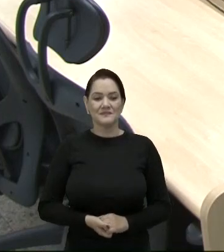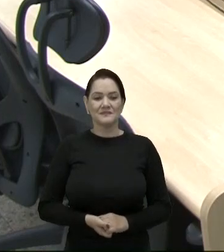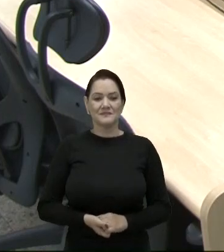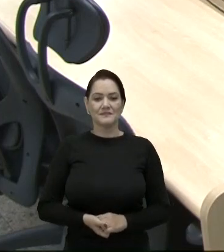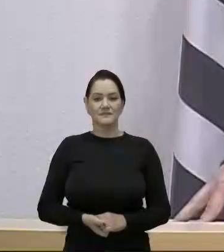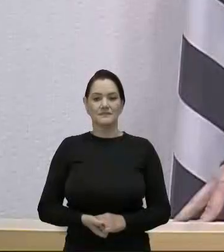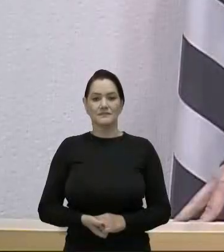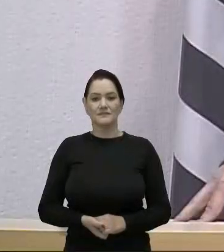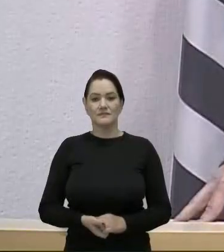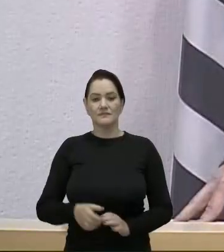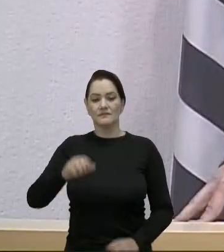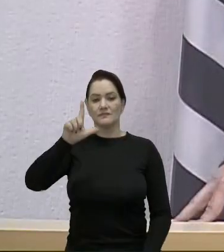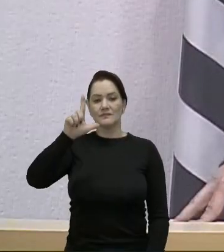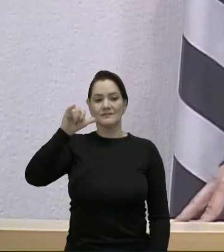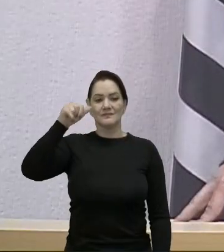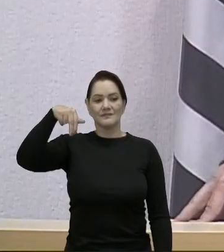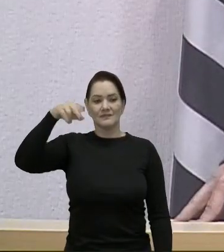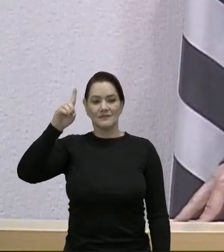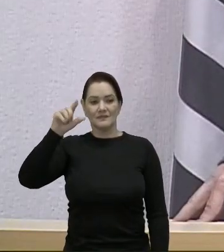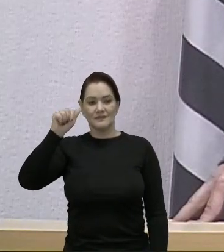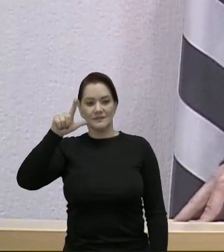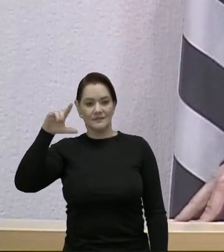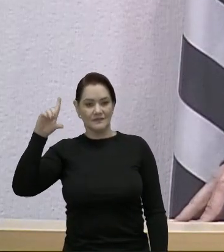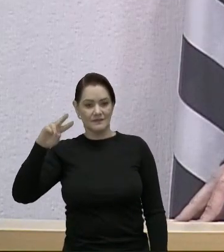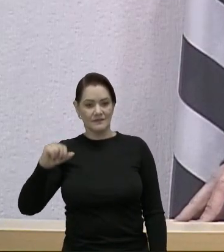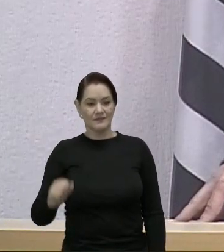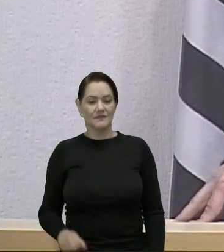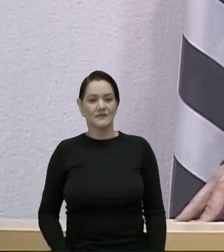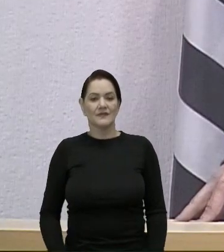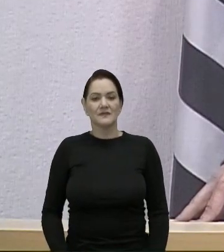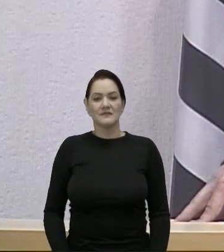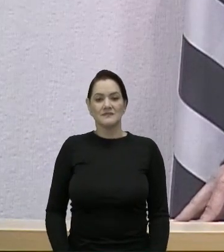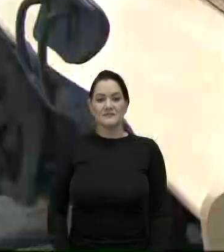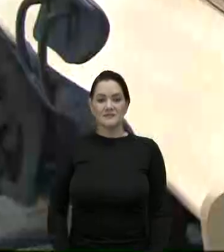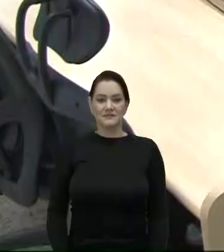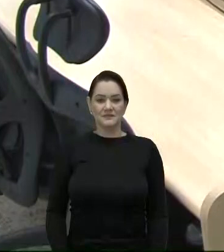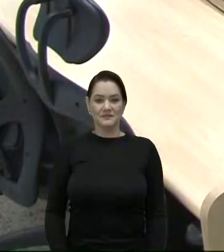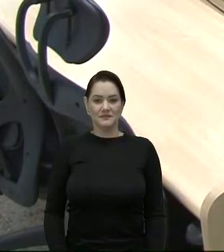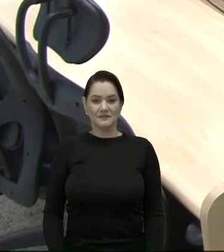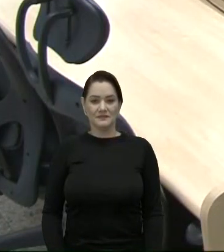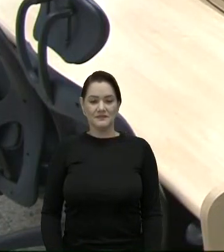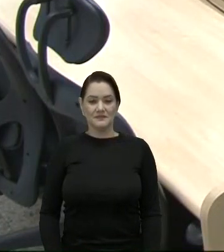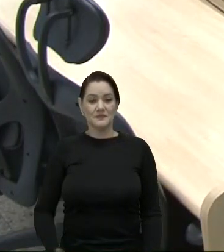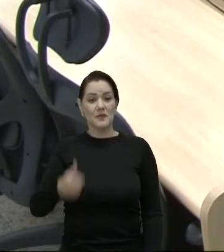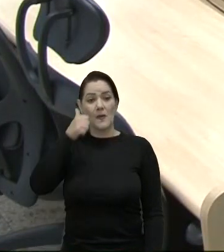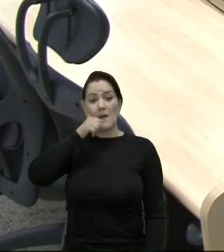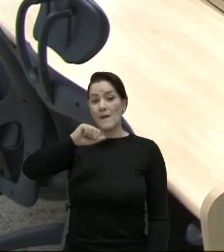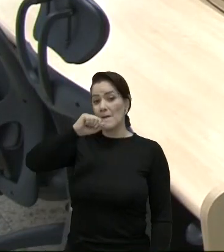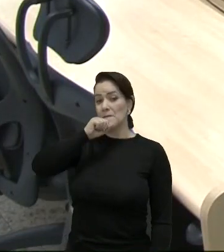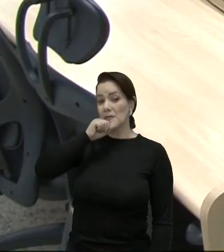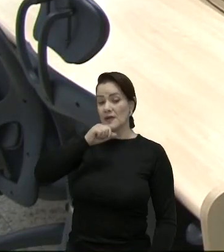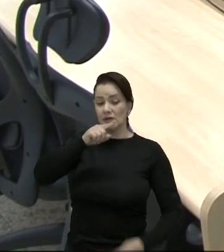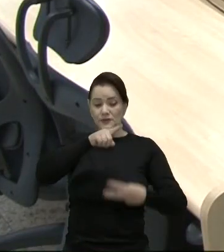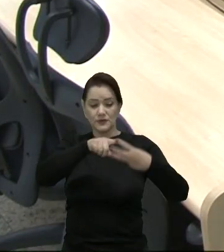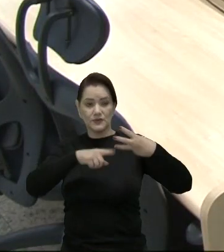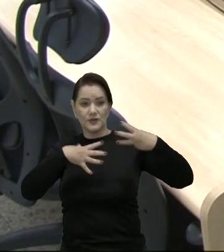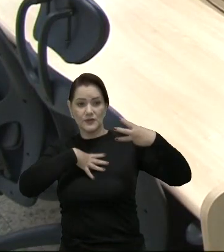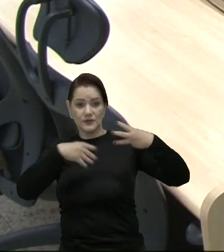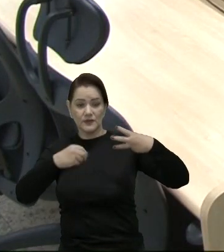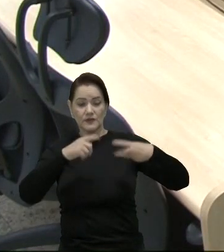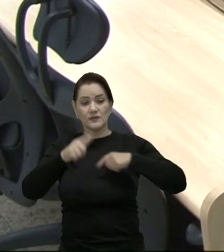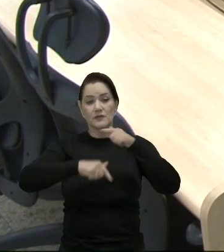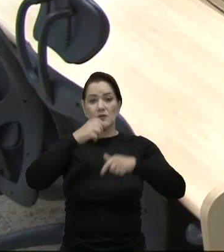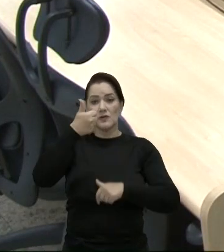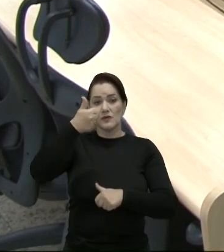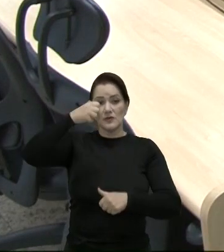Lindalva de Fátima Geraldo, fêmea garçom. Mãe de 3 filhos, trabalhou por 19